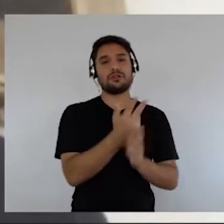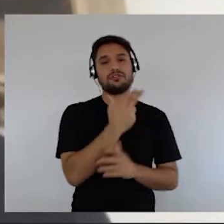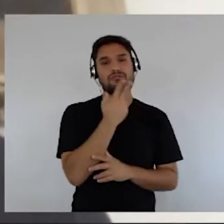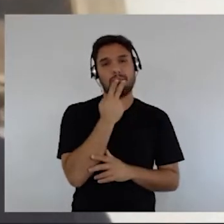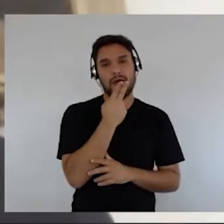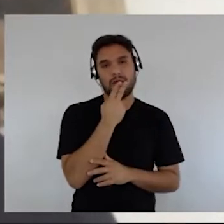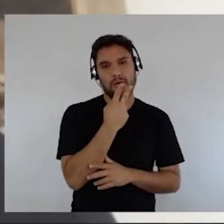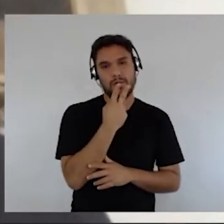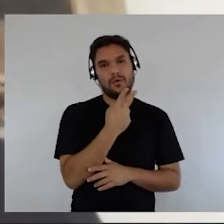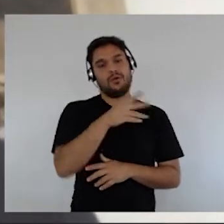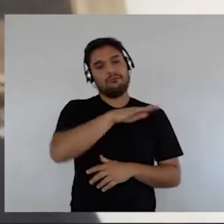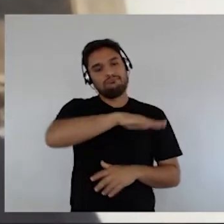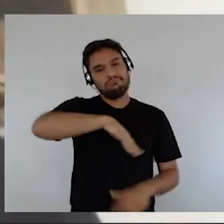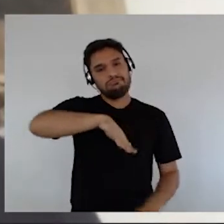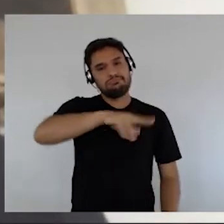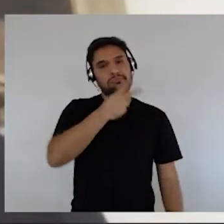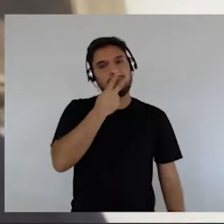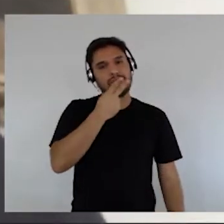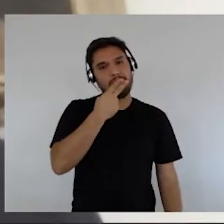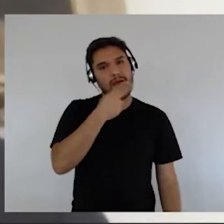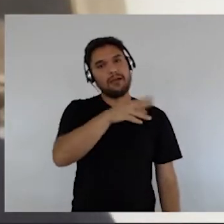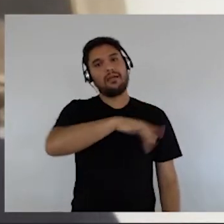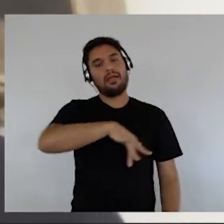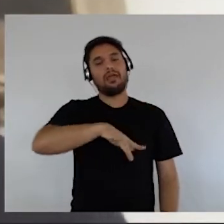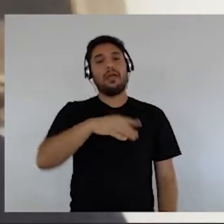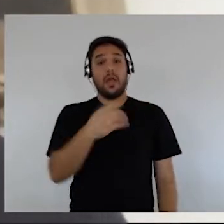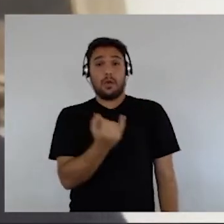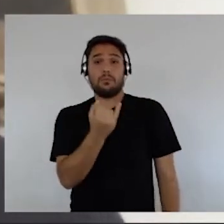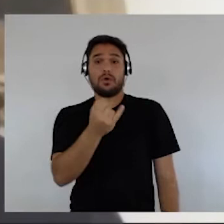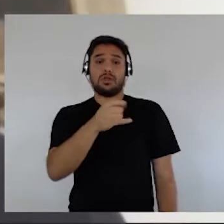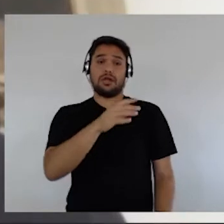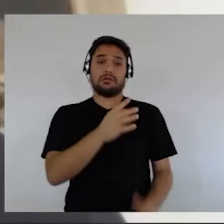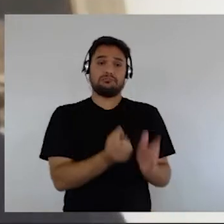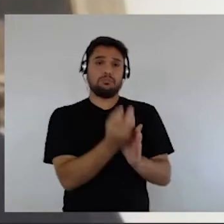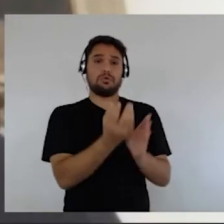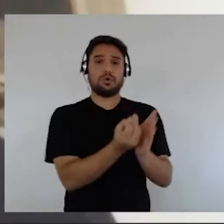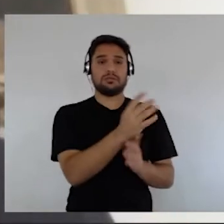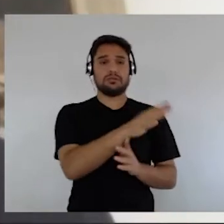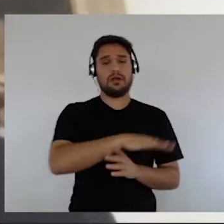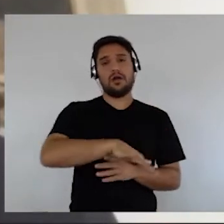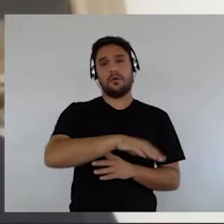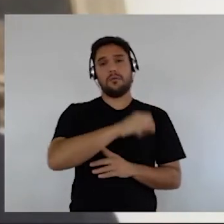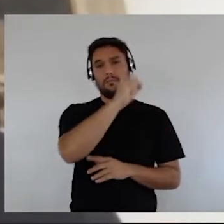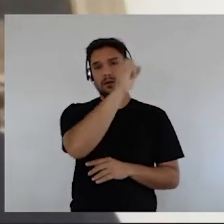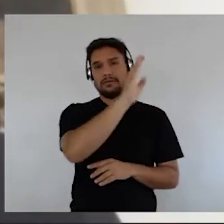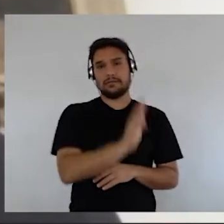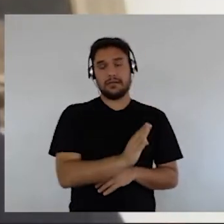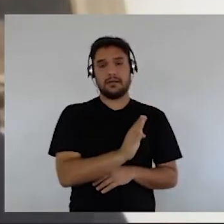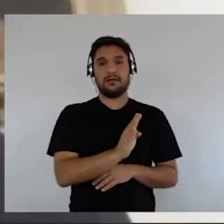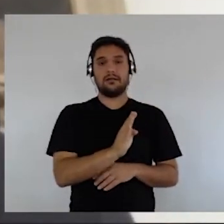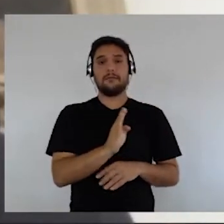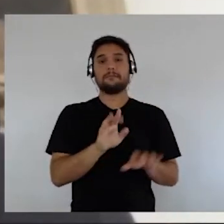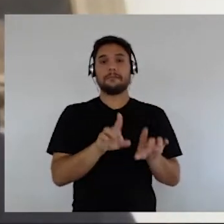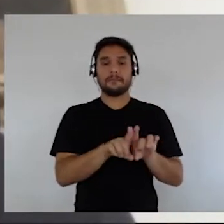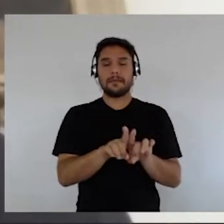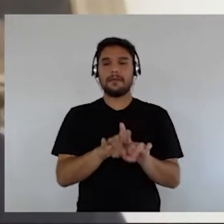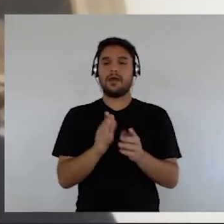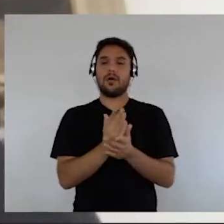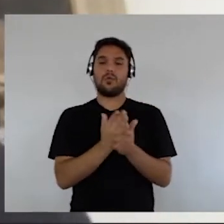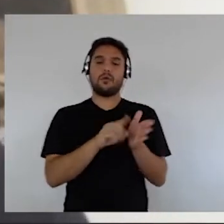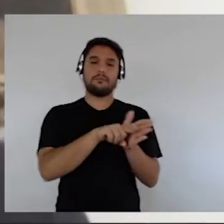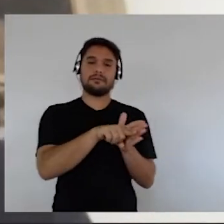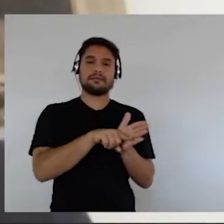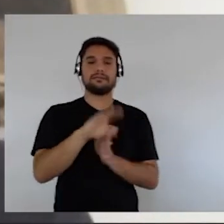o setor fumageiro. Trata-se de importante ramo de produção agrária brasileira. Conforme dados divulgados